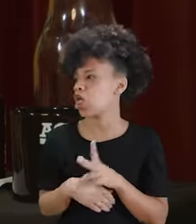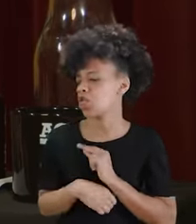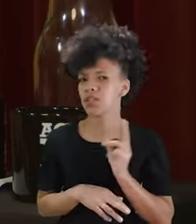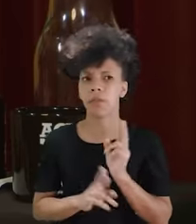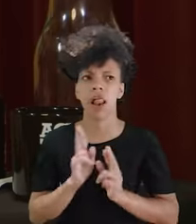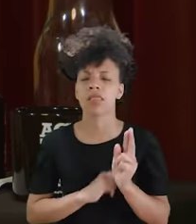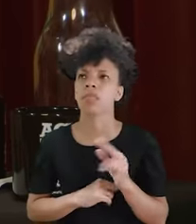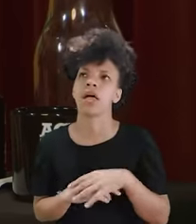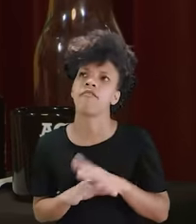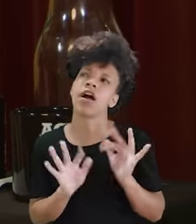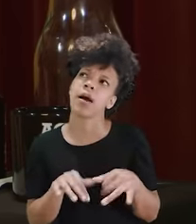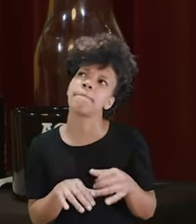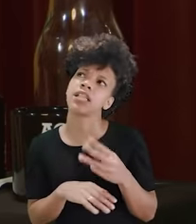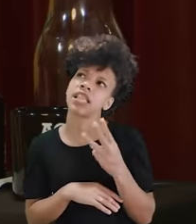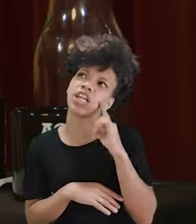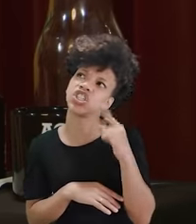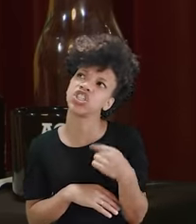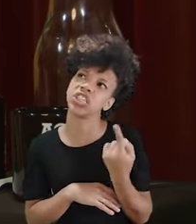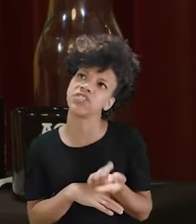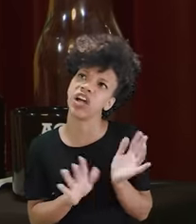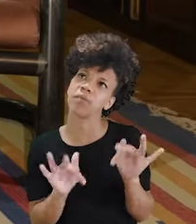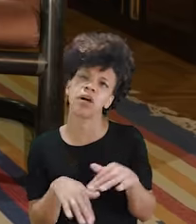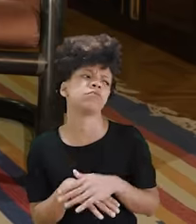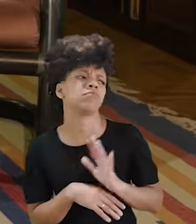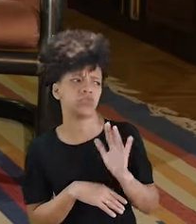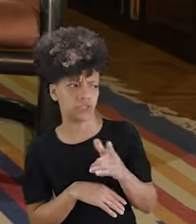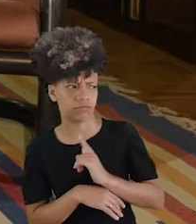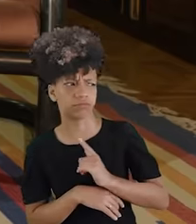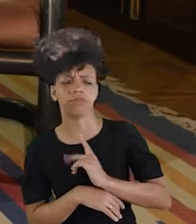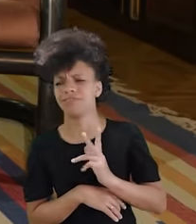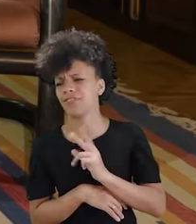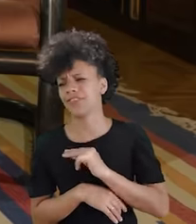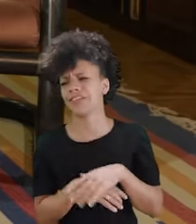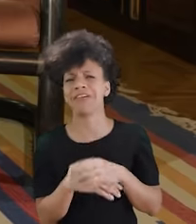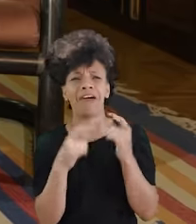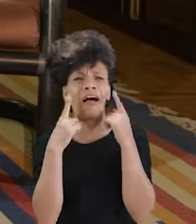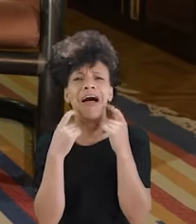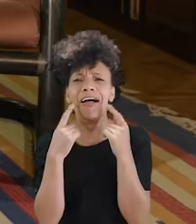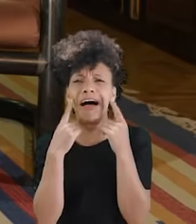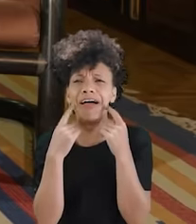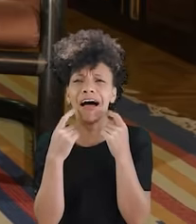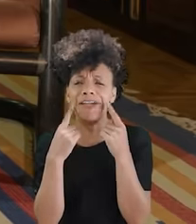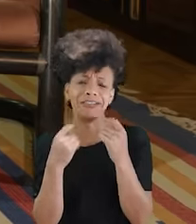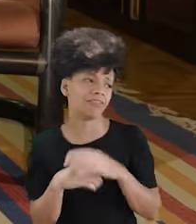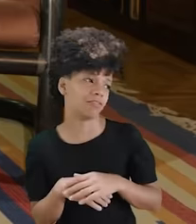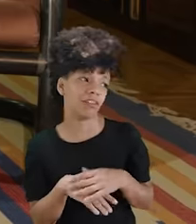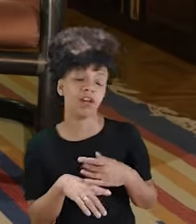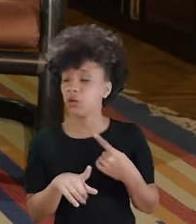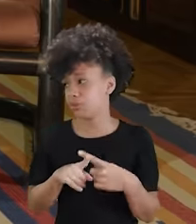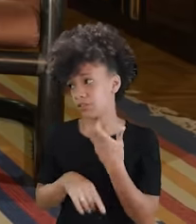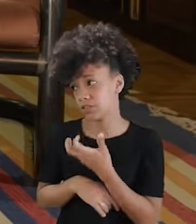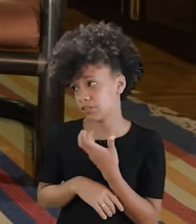Nossa meu relacionamento vai acabar daqui a três dias você tem essa visão já Nossa já chorei horrores por